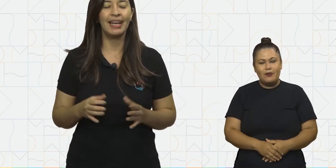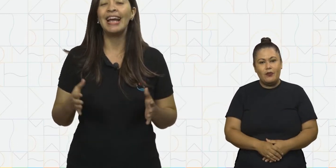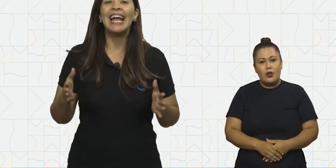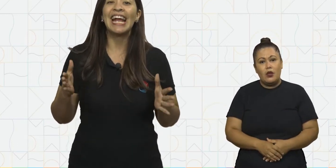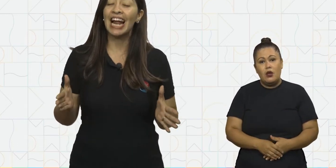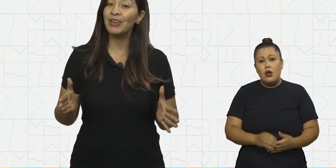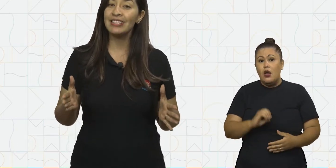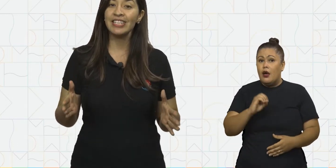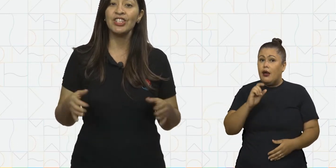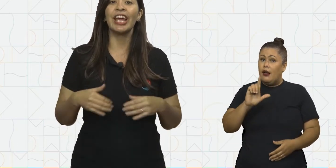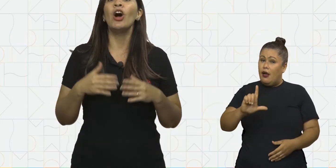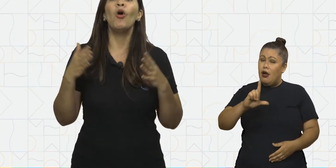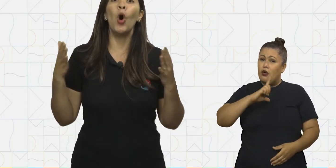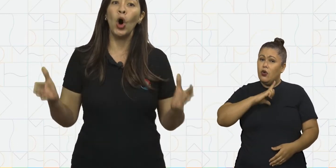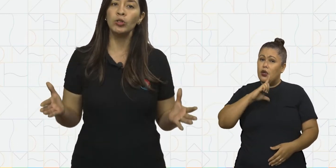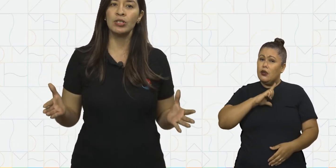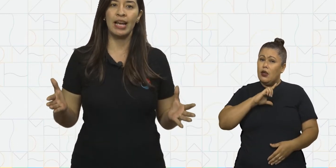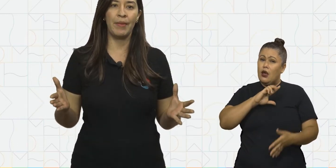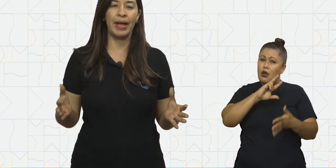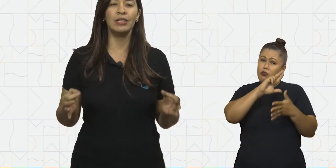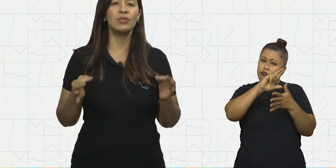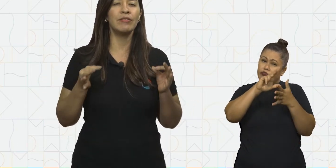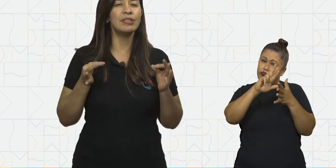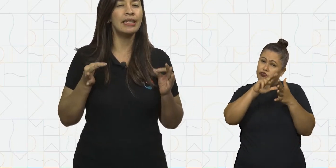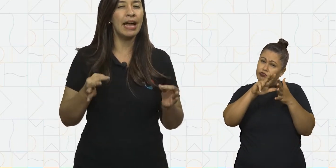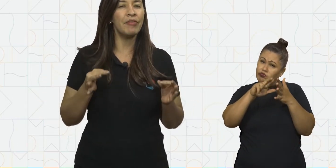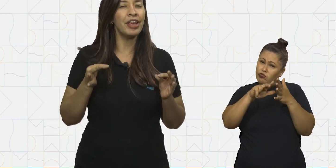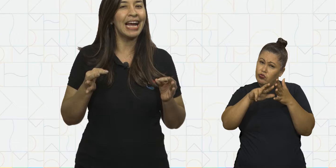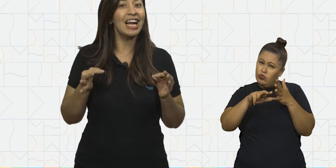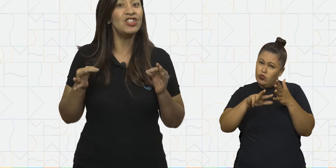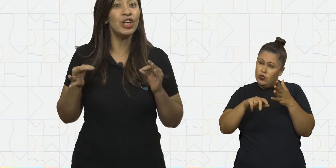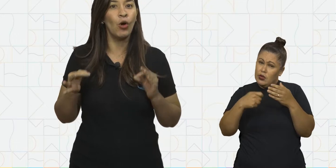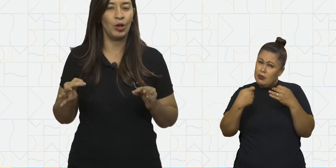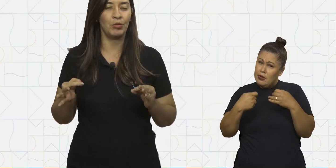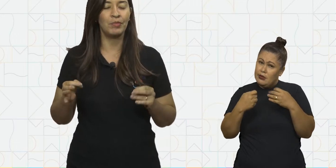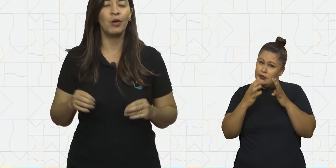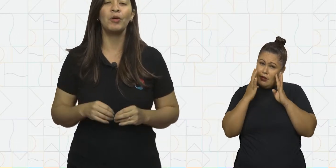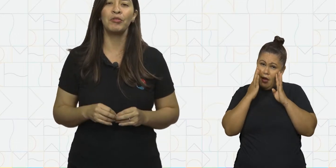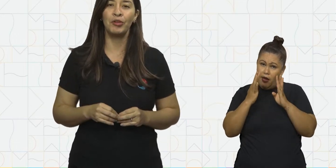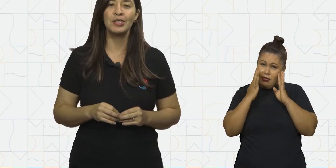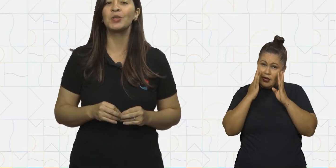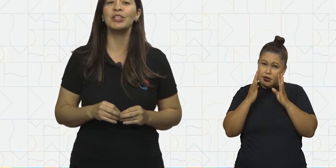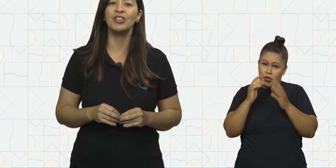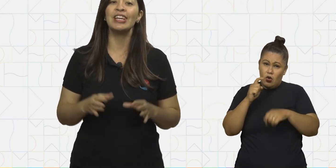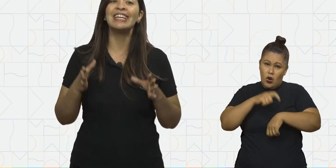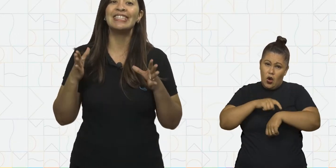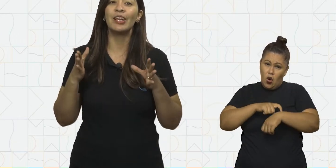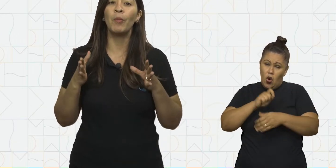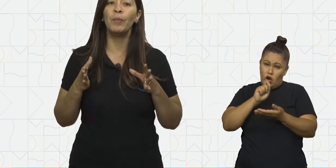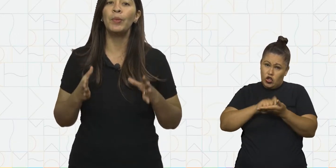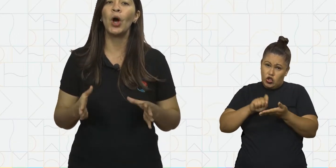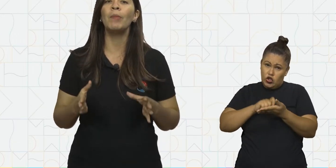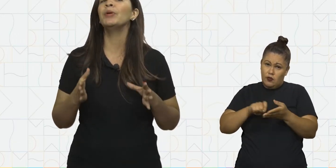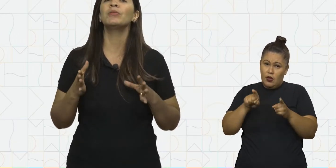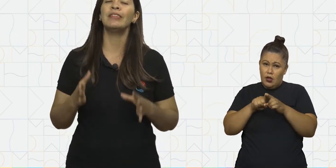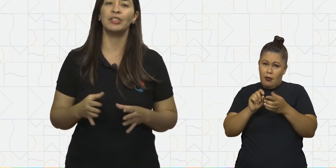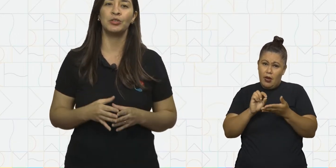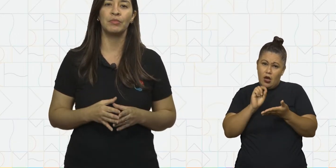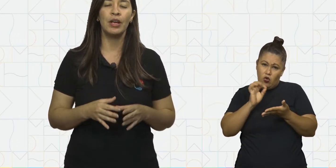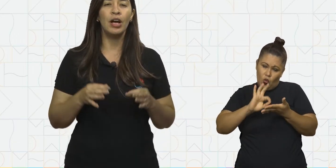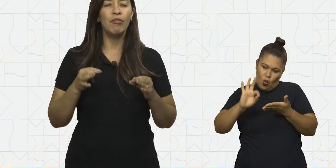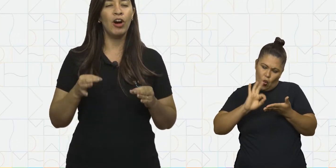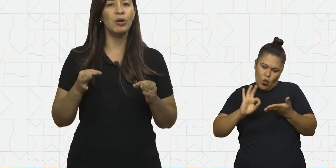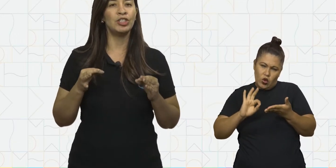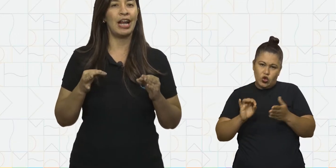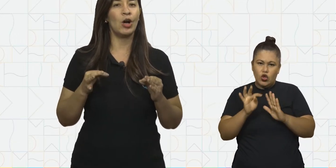professora? É claro que existem outros elementos que você deve ficar de olho quando fores corrigir seu próprio